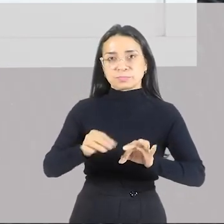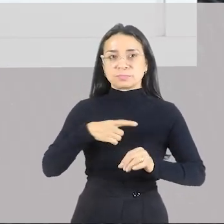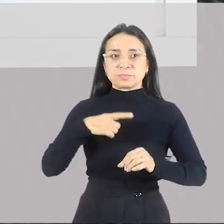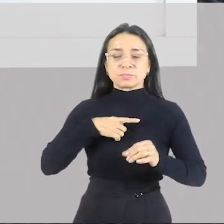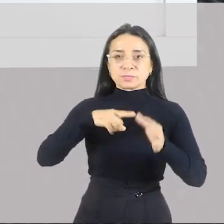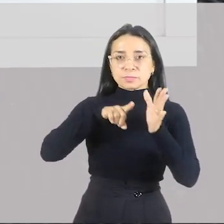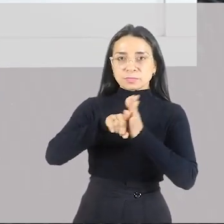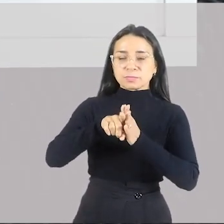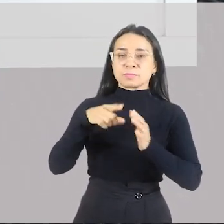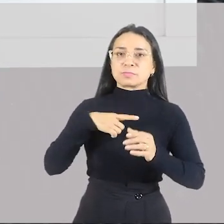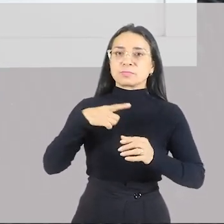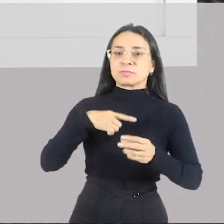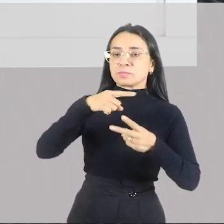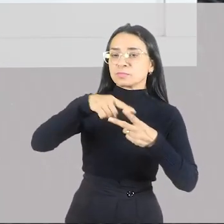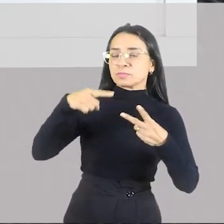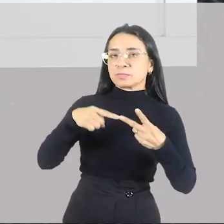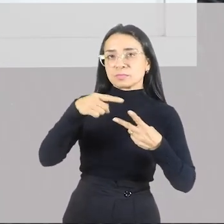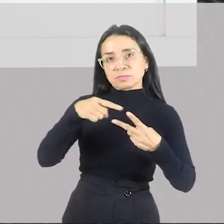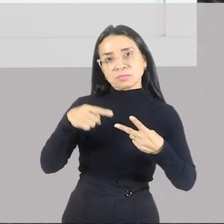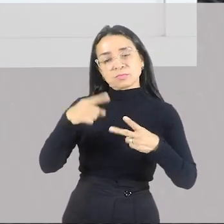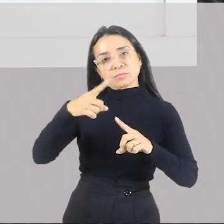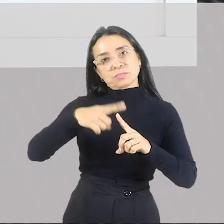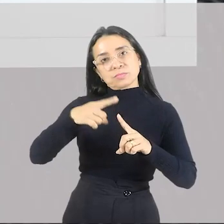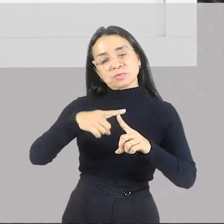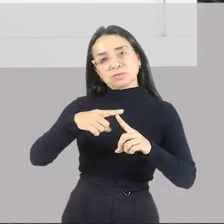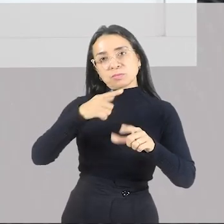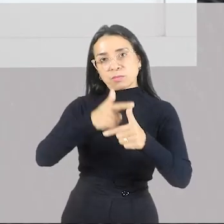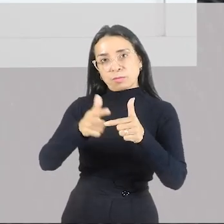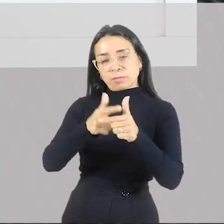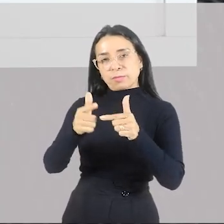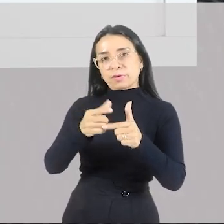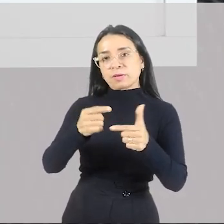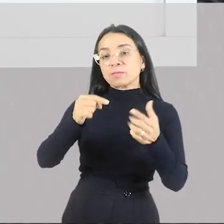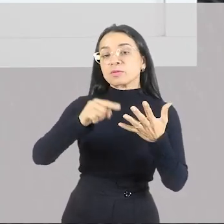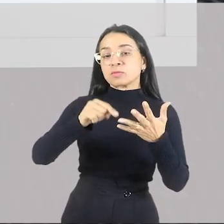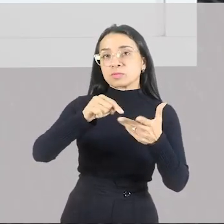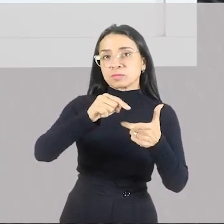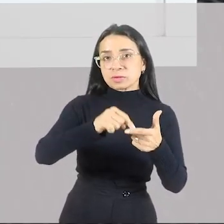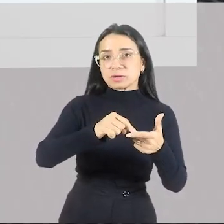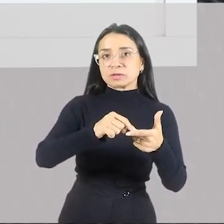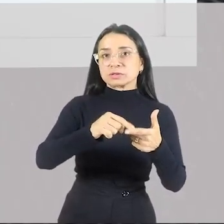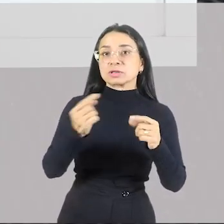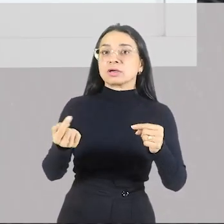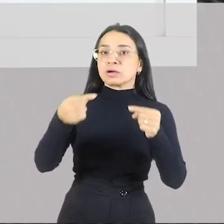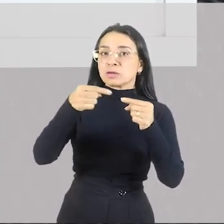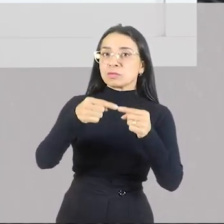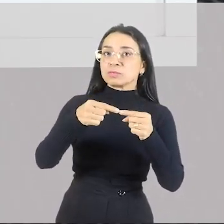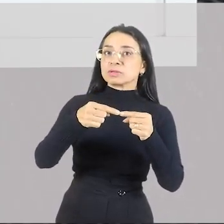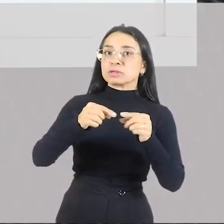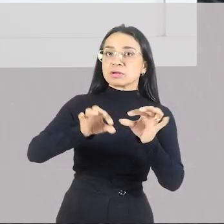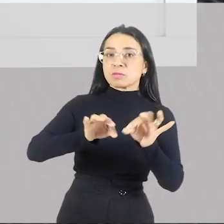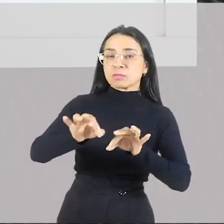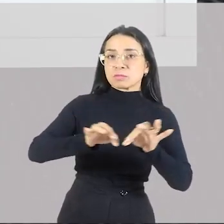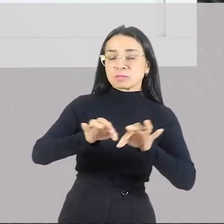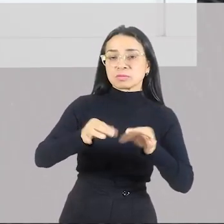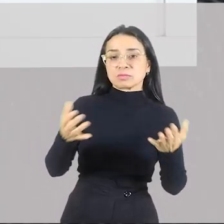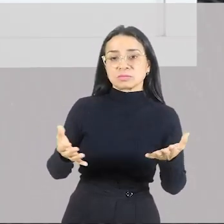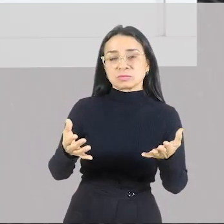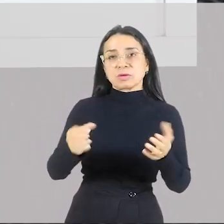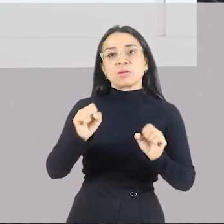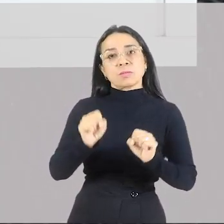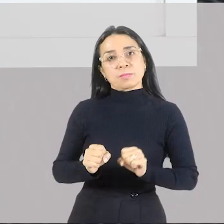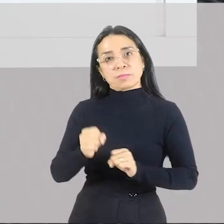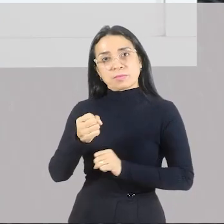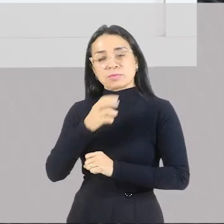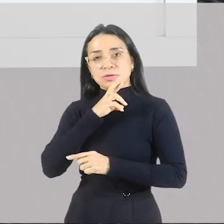tipos específicos de problemas de contagem, que é a combinação e o arranjo. A gente sabe que a gente pode